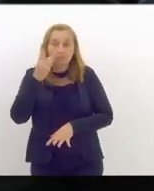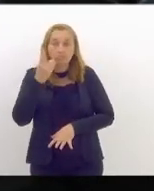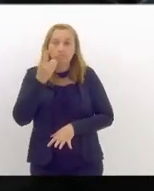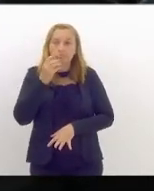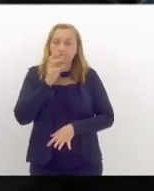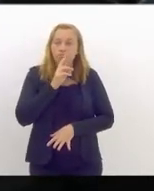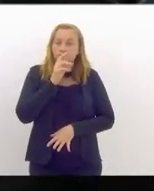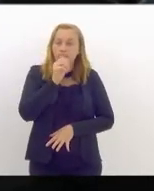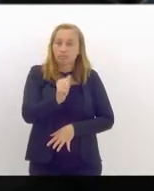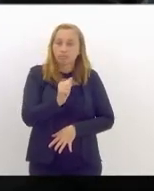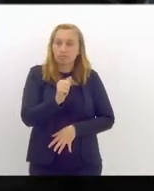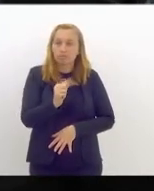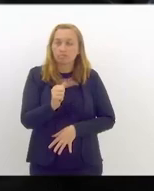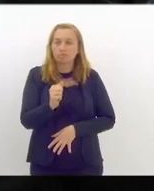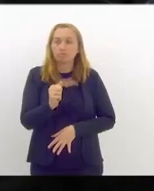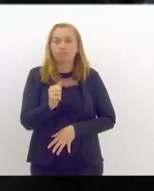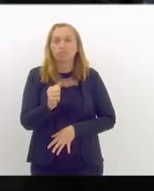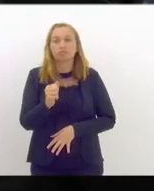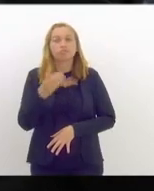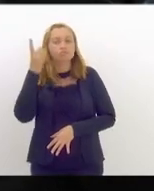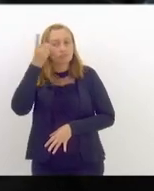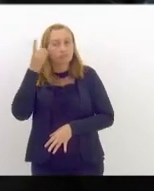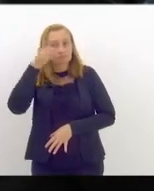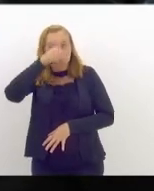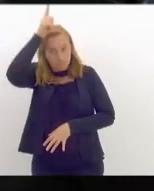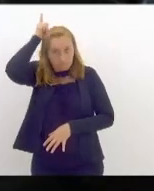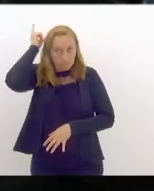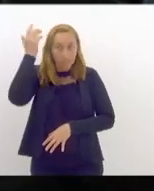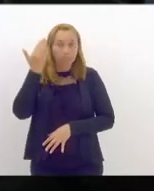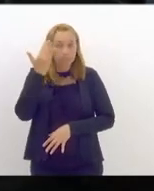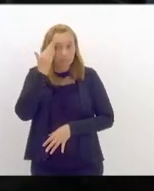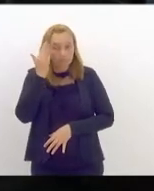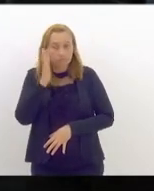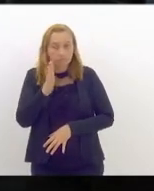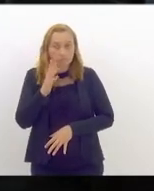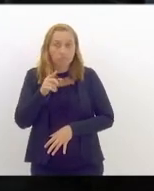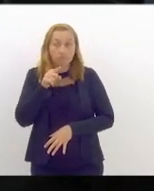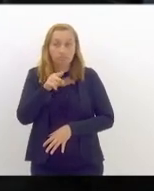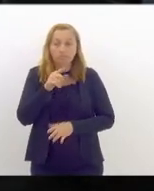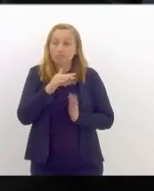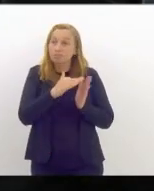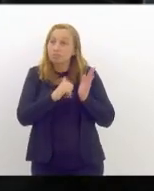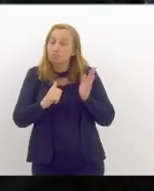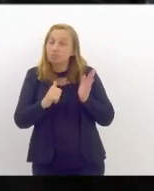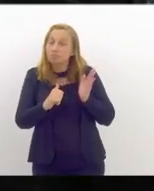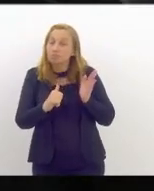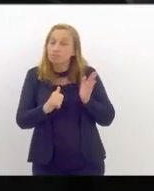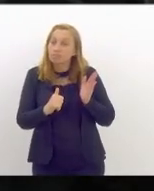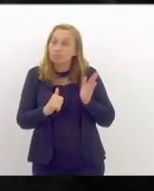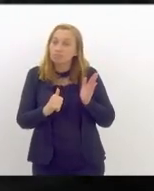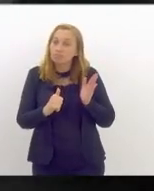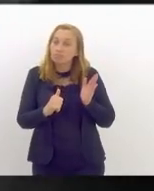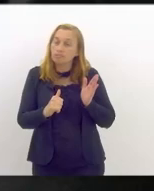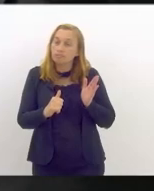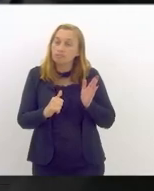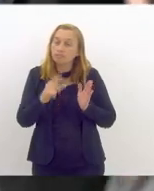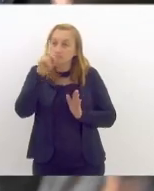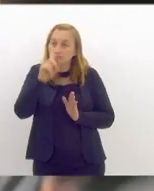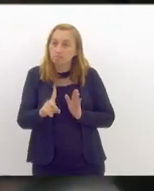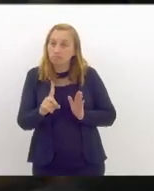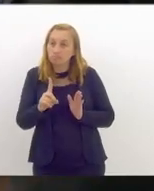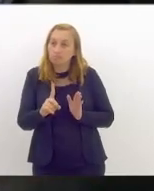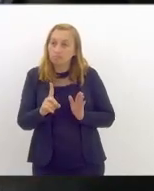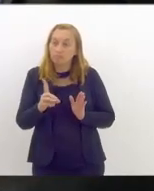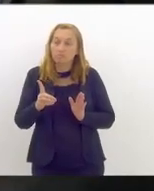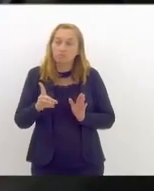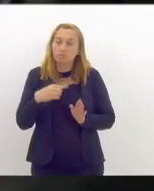entendendo o Deputado Luiz Paulo que isso tá tirando a prerrogativa da alerj de fiscalizar não é